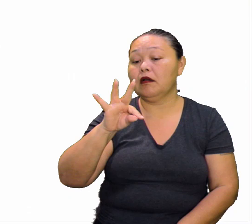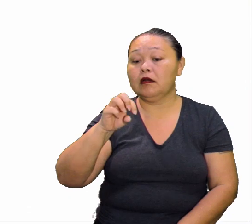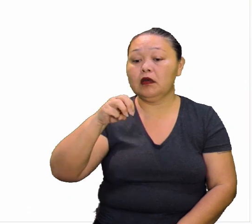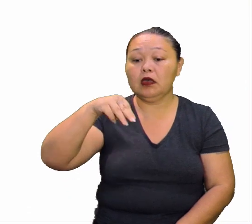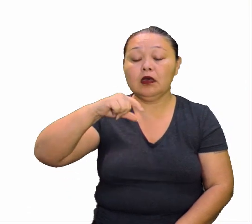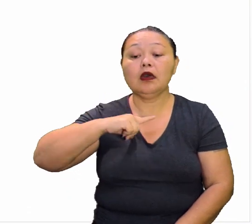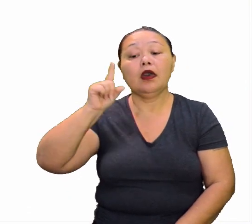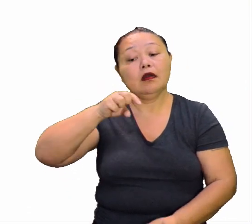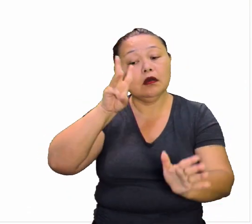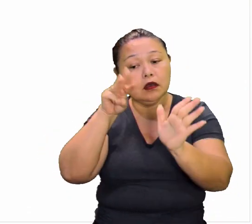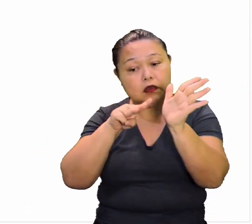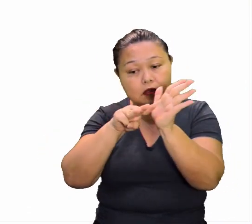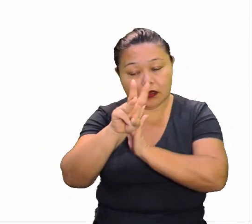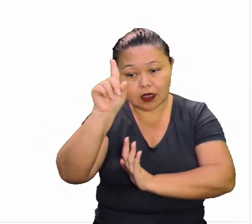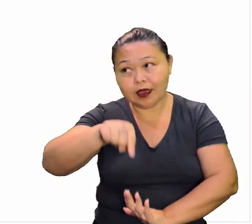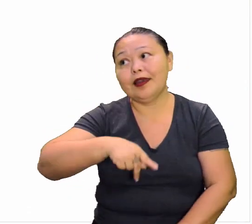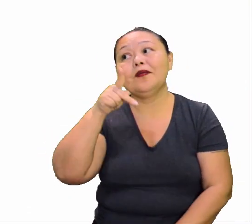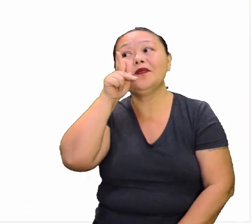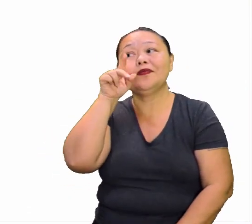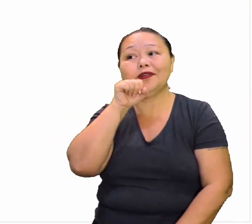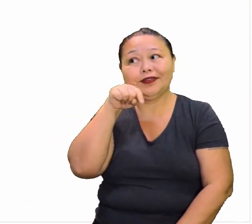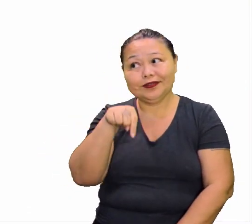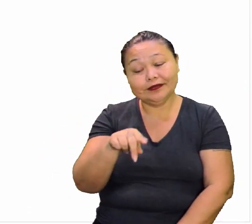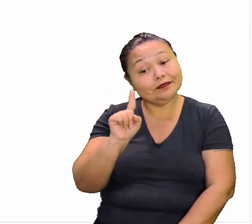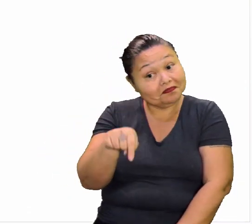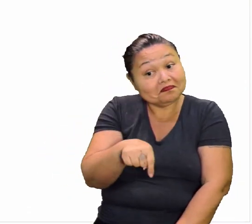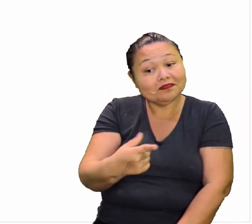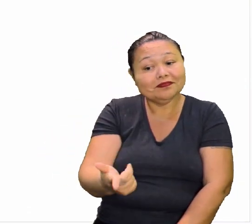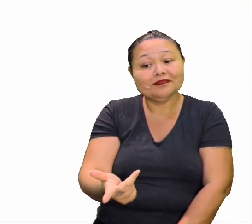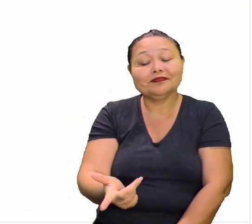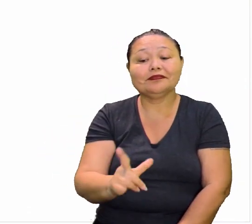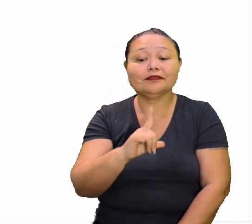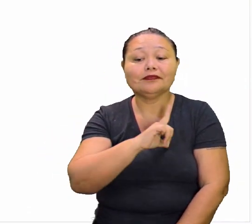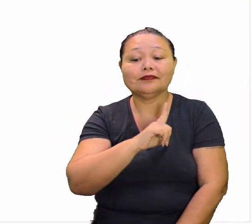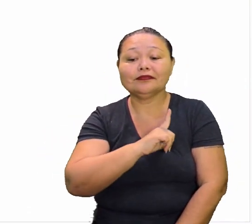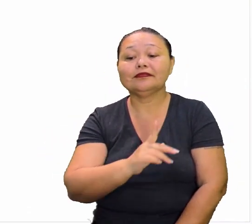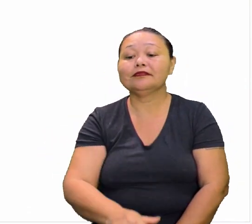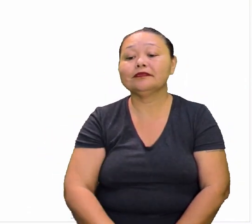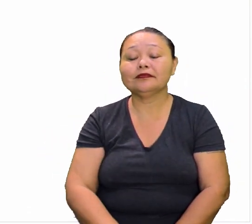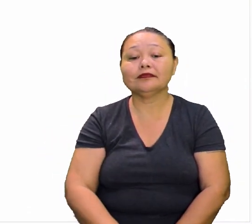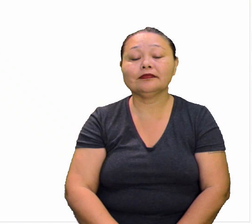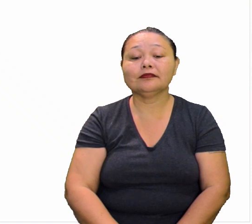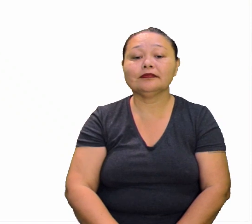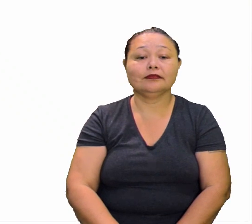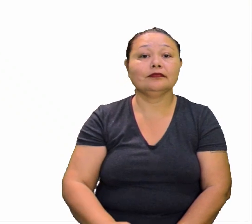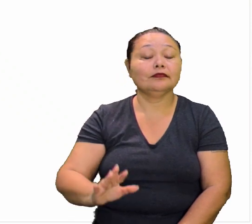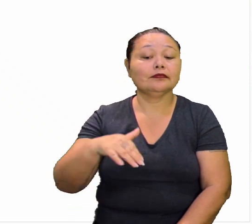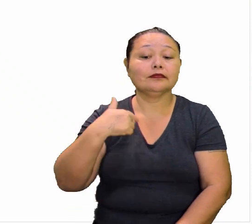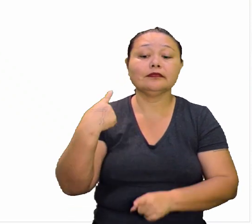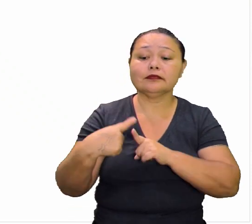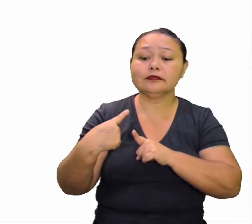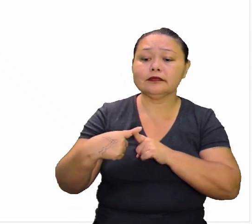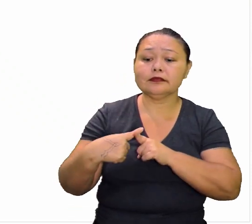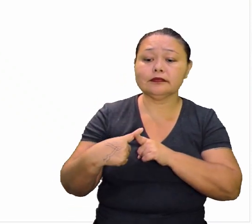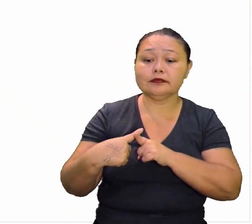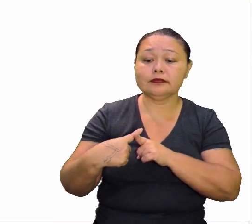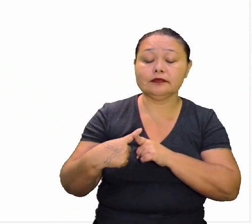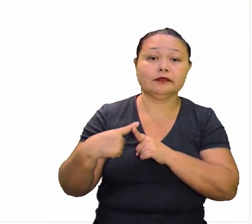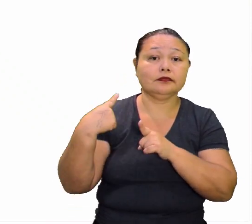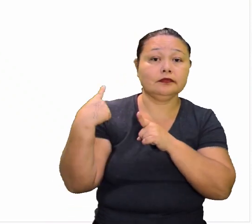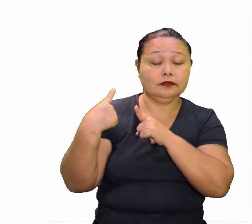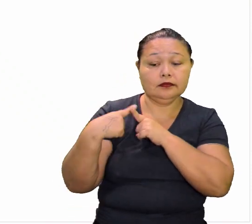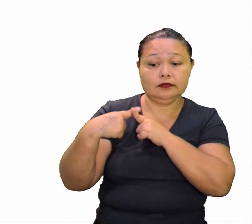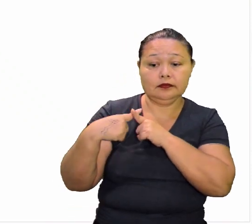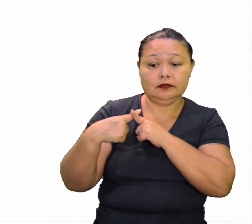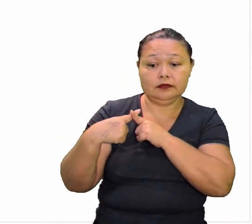rio Madeira é para Porto Velho. Né? Tem isso. Então, por quê, professor?